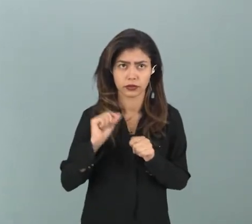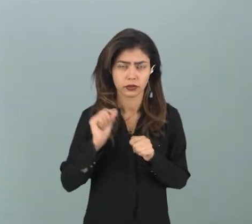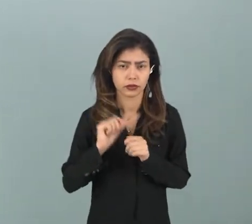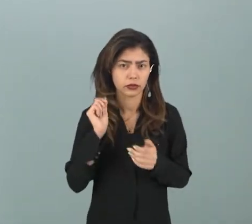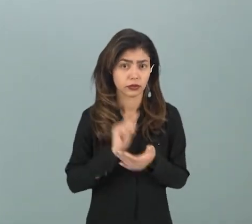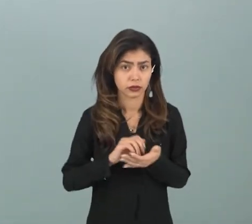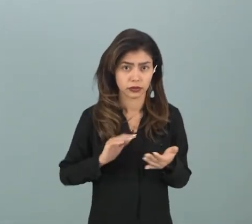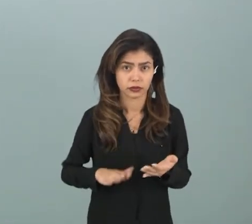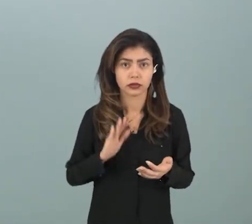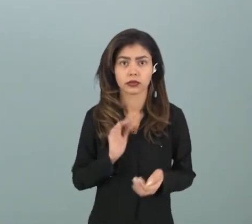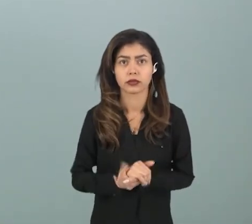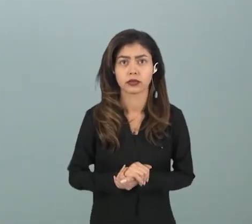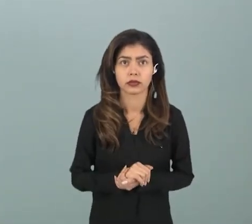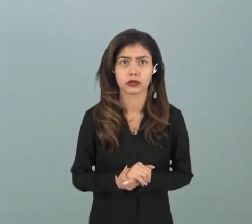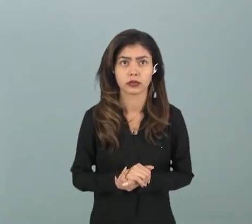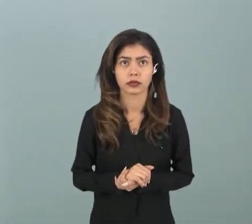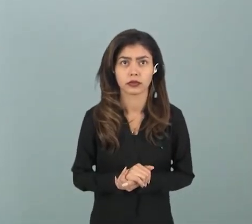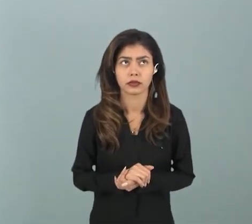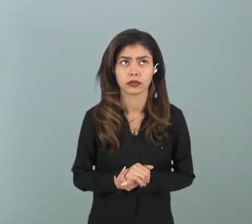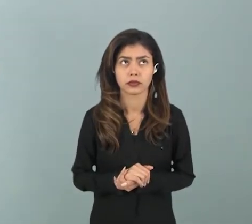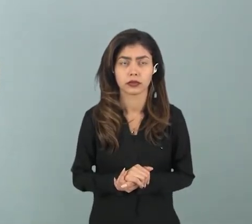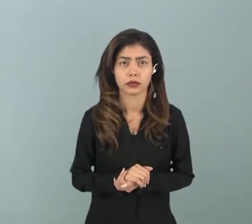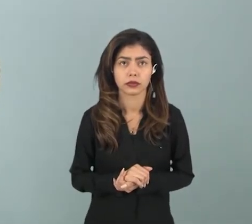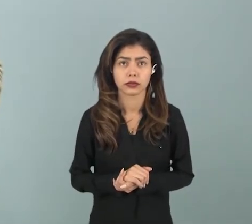nossa atividade, que seria...